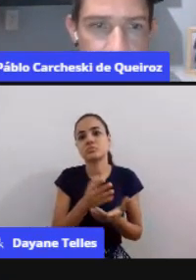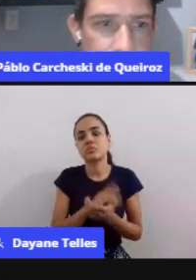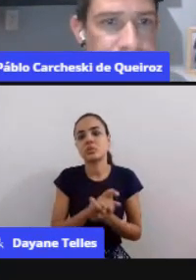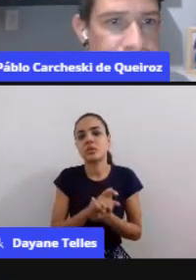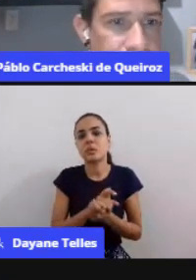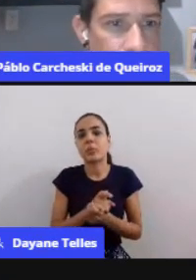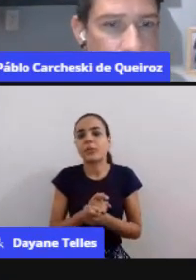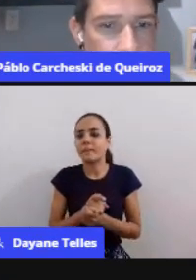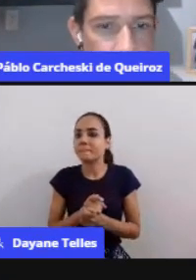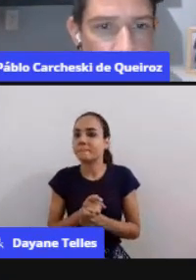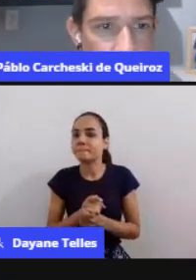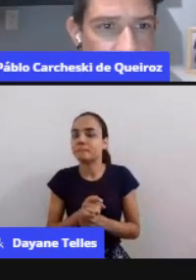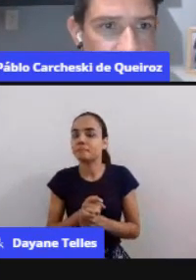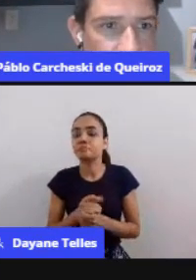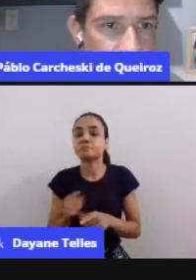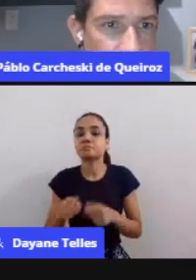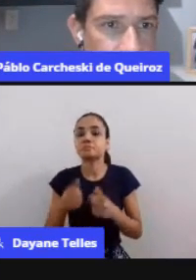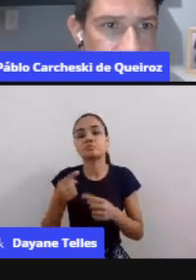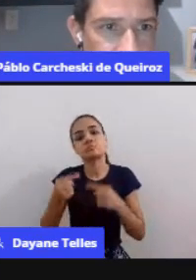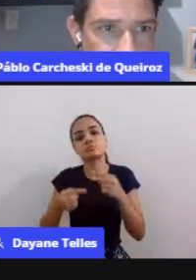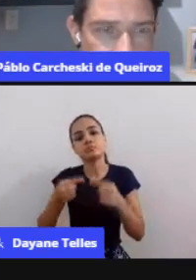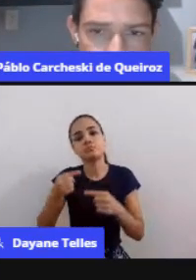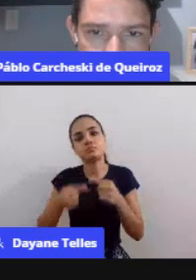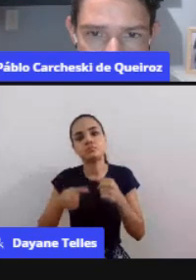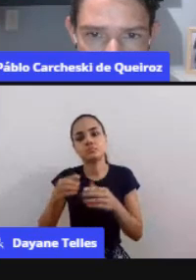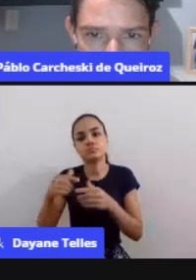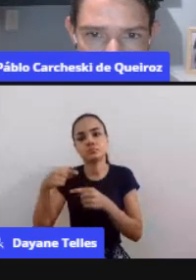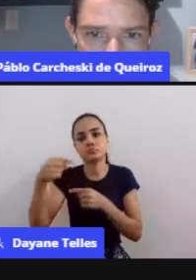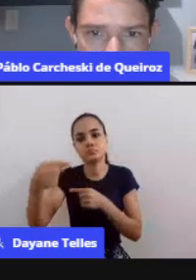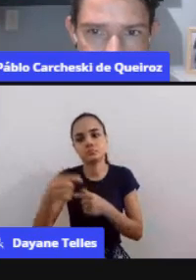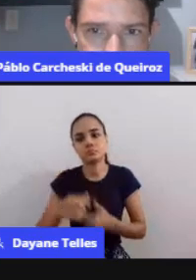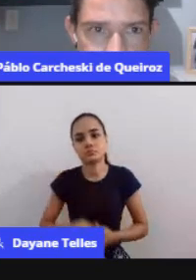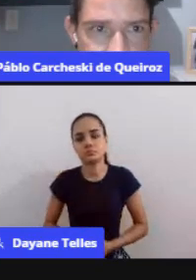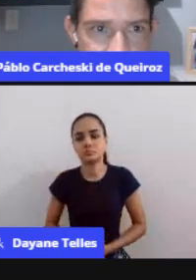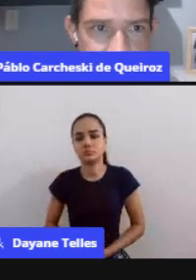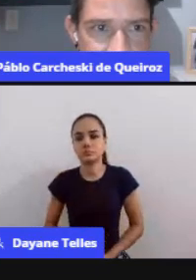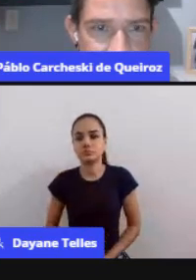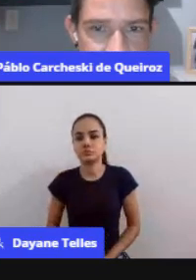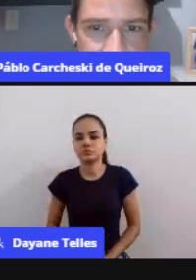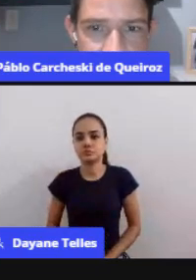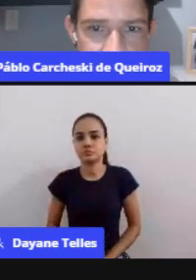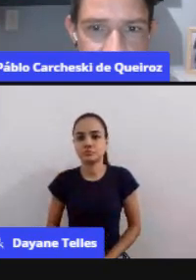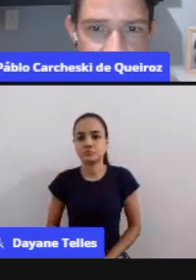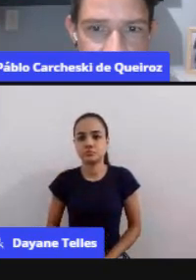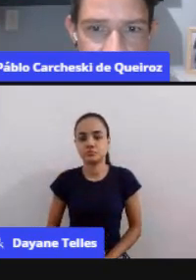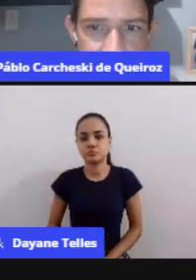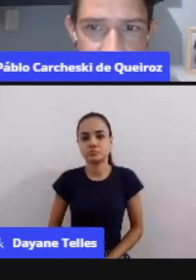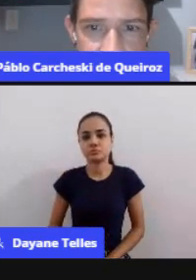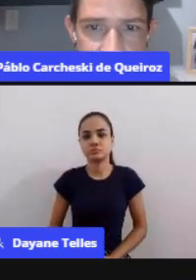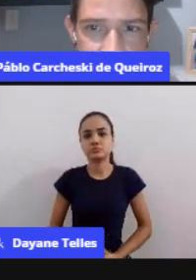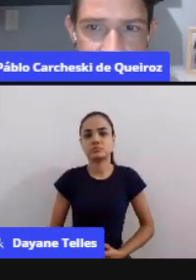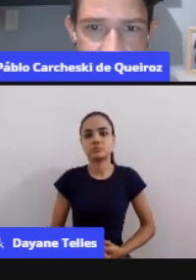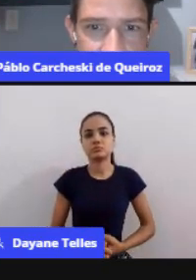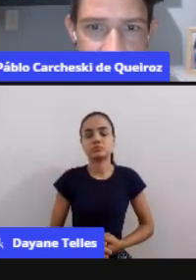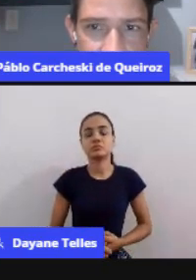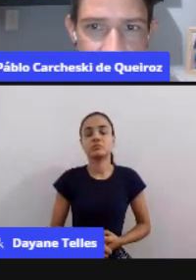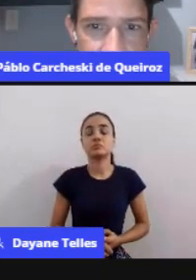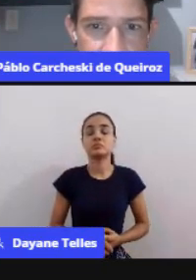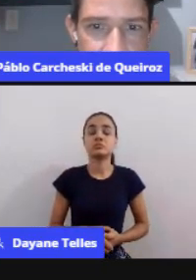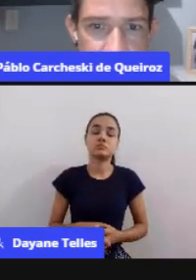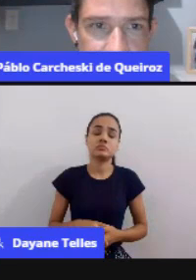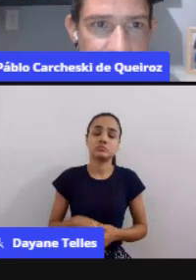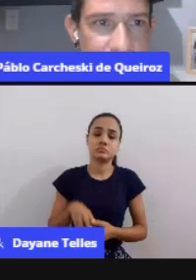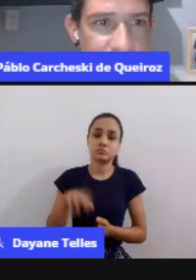aí. Ok, próximo slide, por favor. Então, Pablo, e nisso daí também tem uma coisa que realmente é do cotidiano nosso,